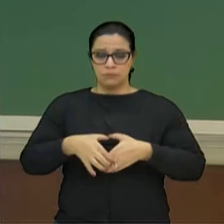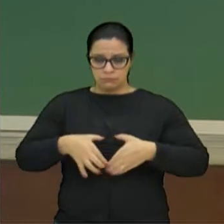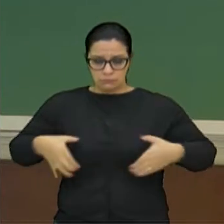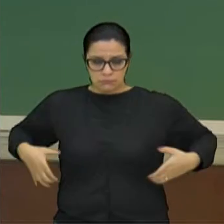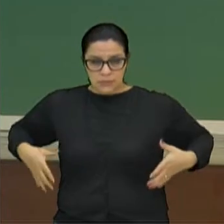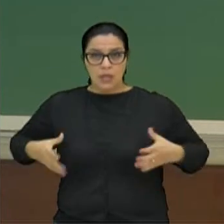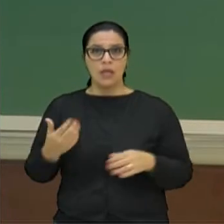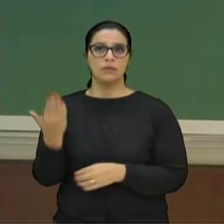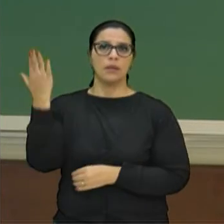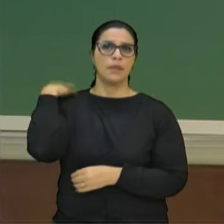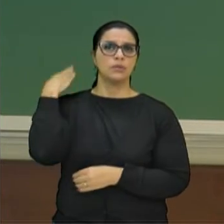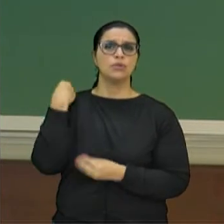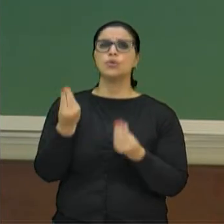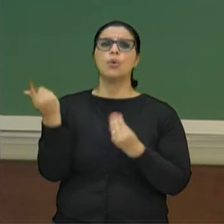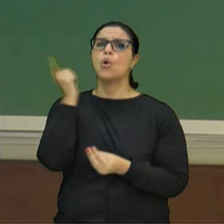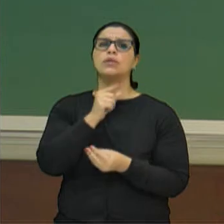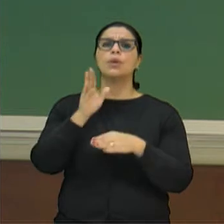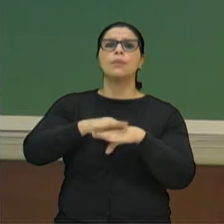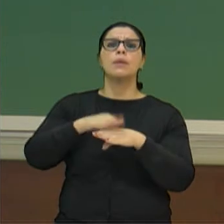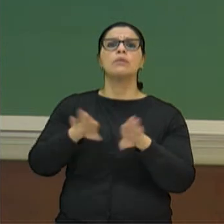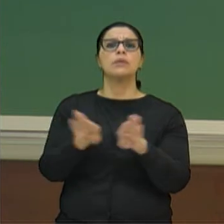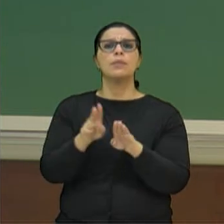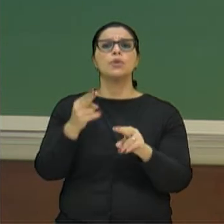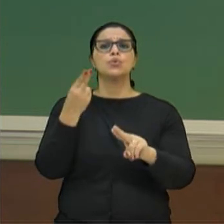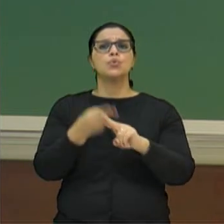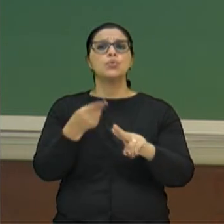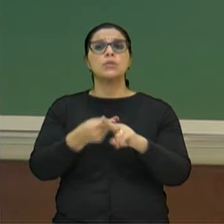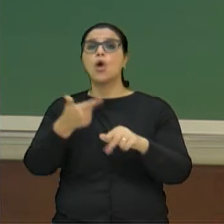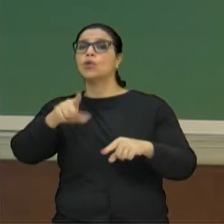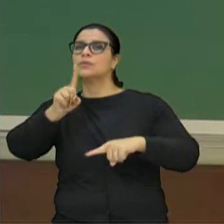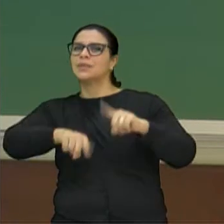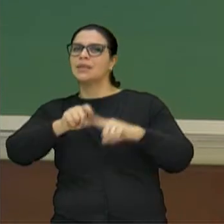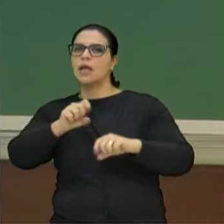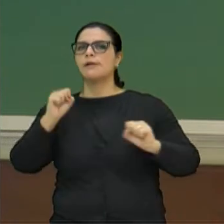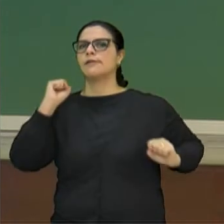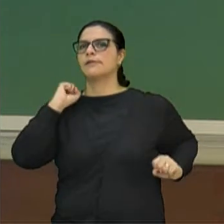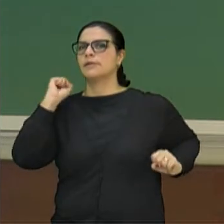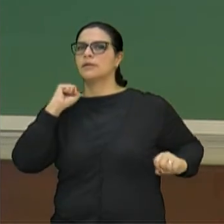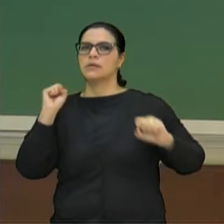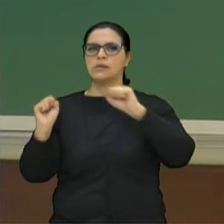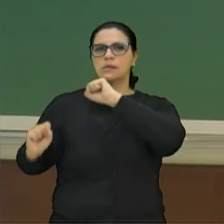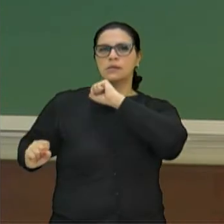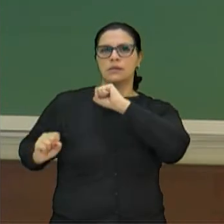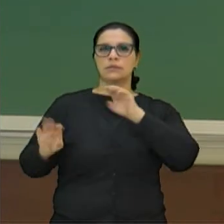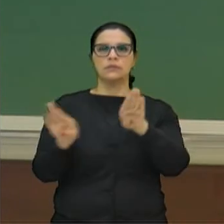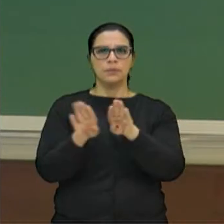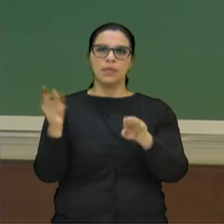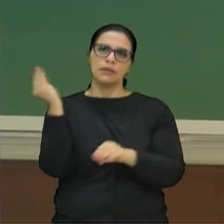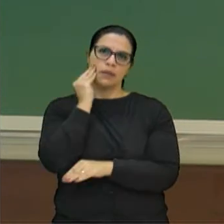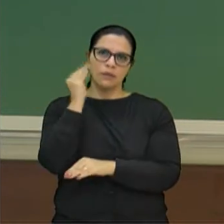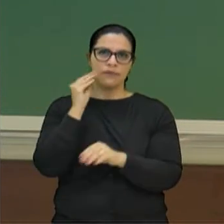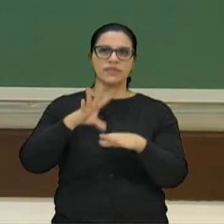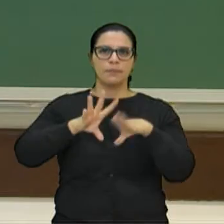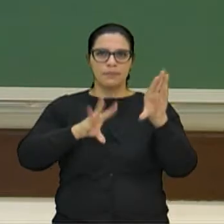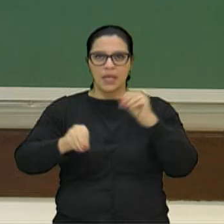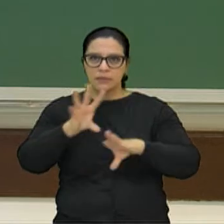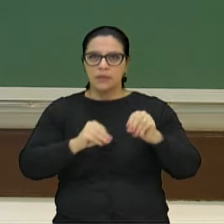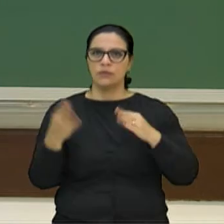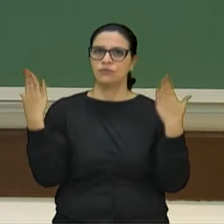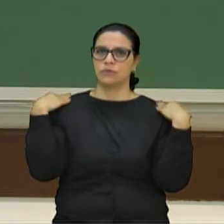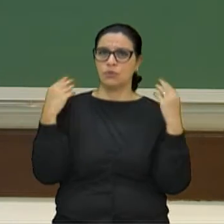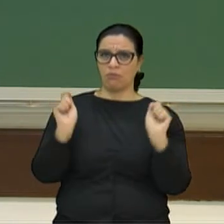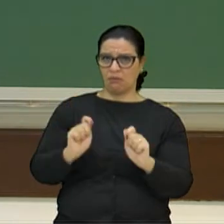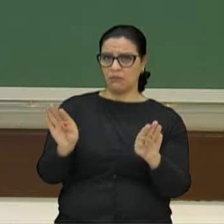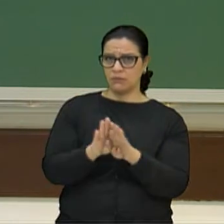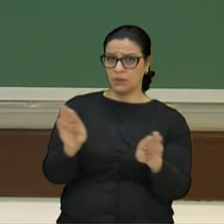da torácica, então não alcanço com as mãos, eu posso estar utilizando de acessórios para estar fazendo a automassagem naquele local. Ficou tranquilo, né? Ficou